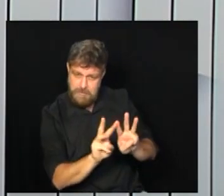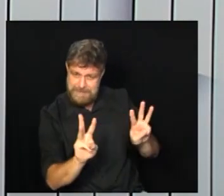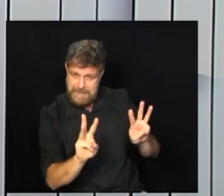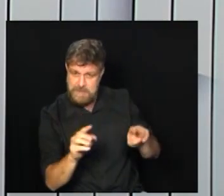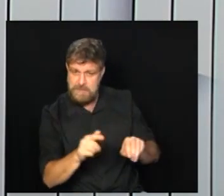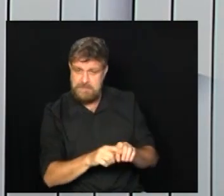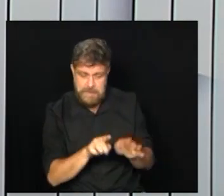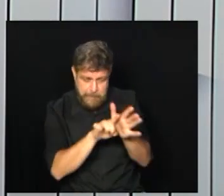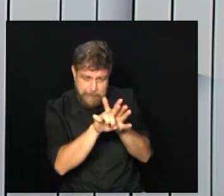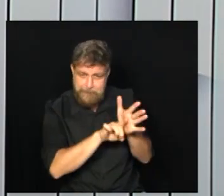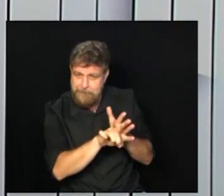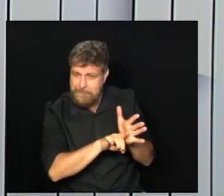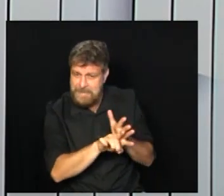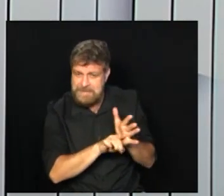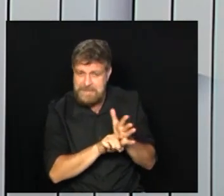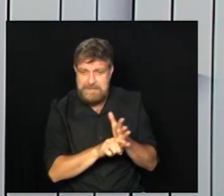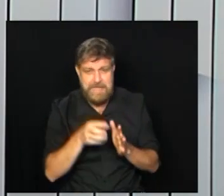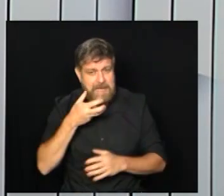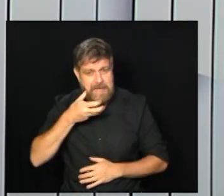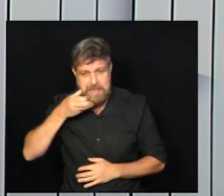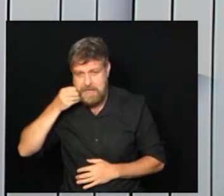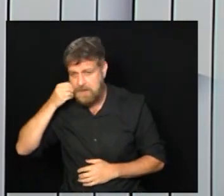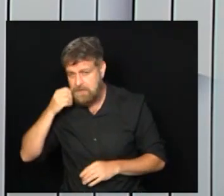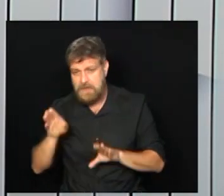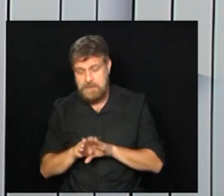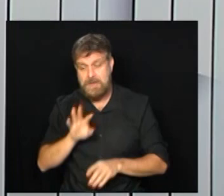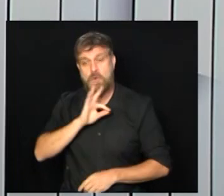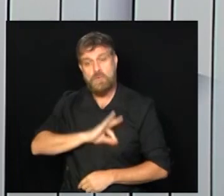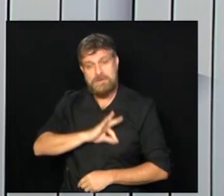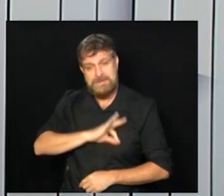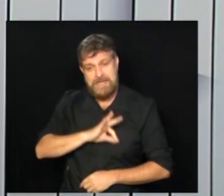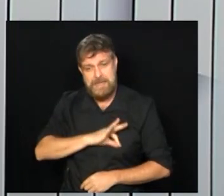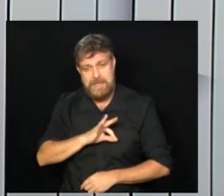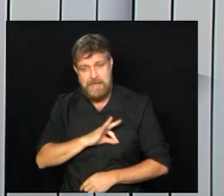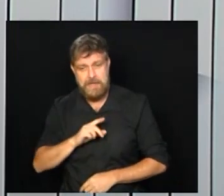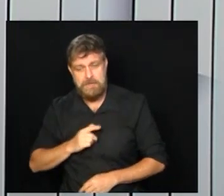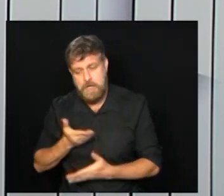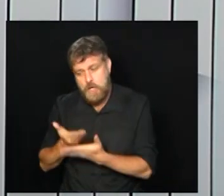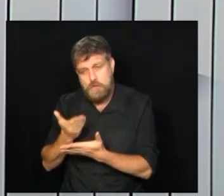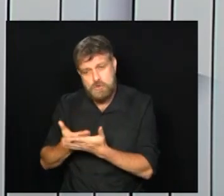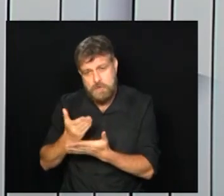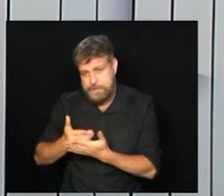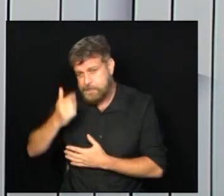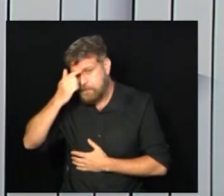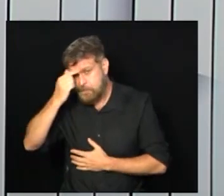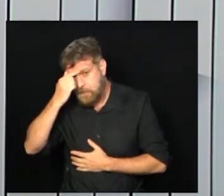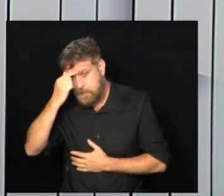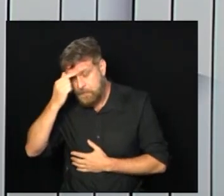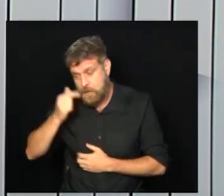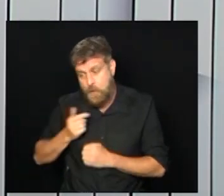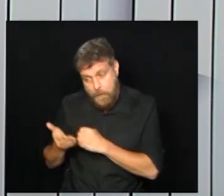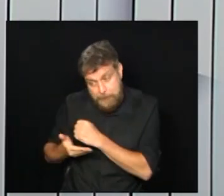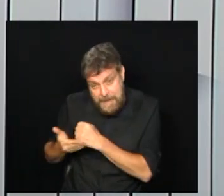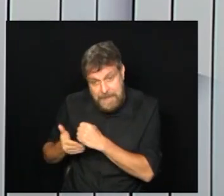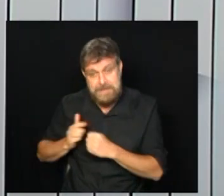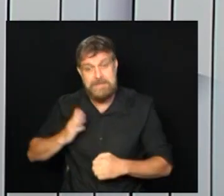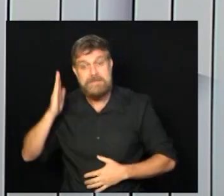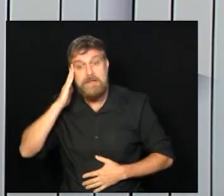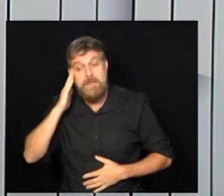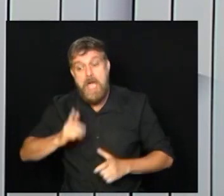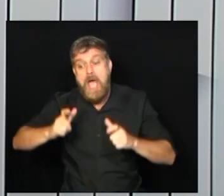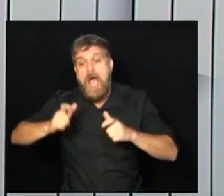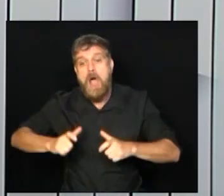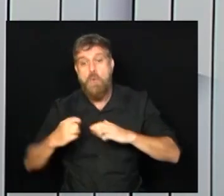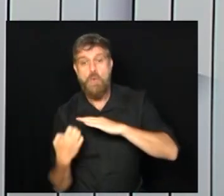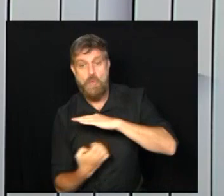você confere todas as vagas, o salário, o nível de escolaridade exigido, a sede onde fica